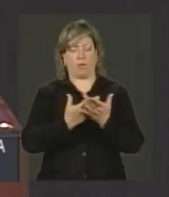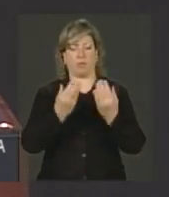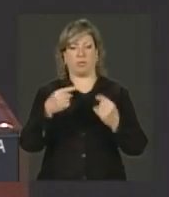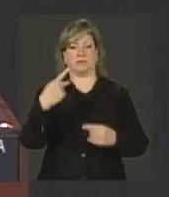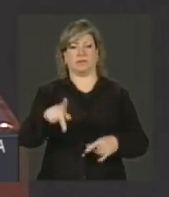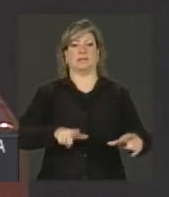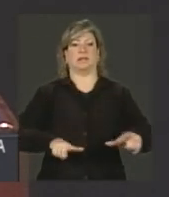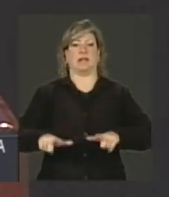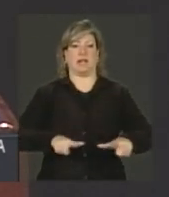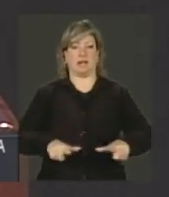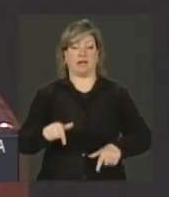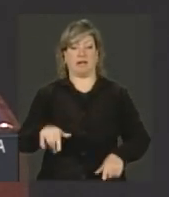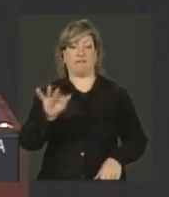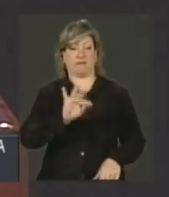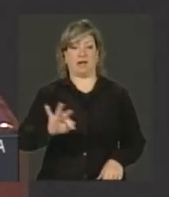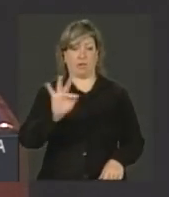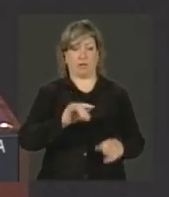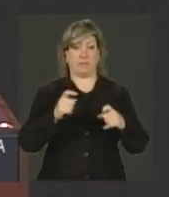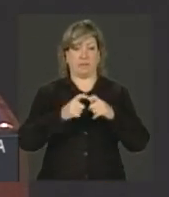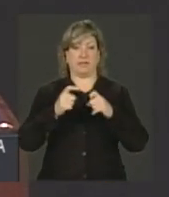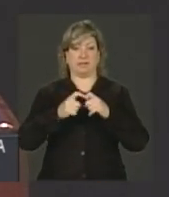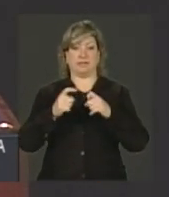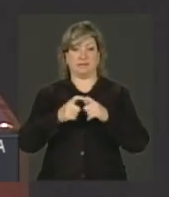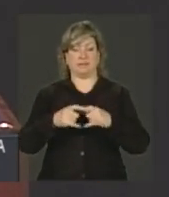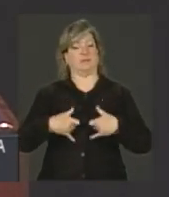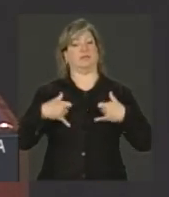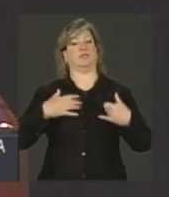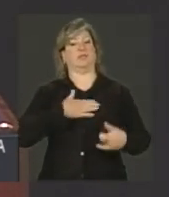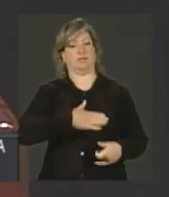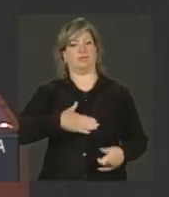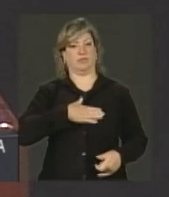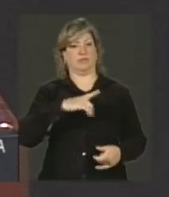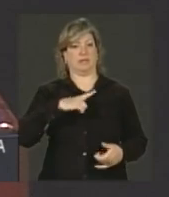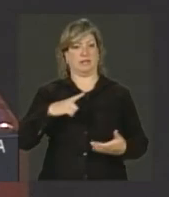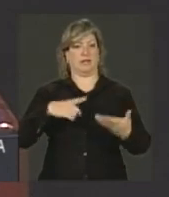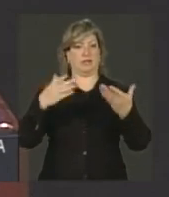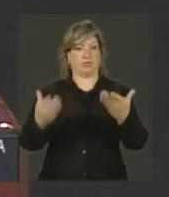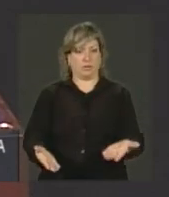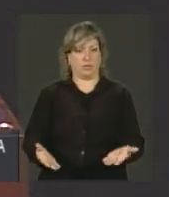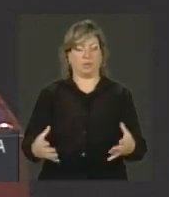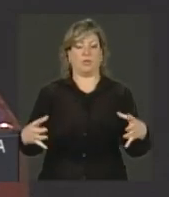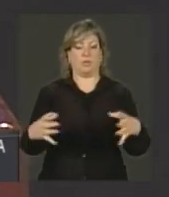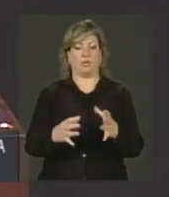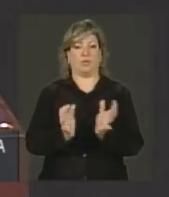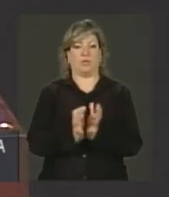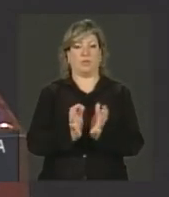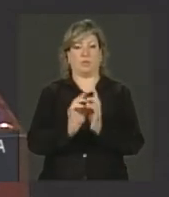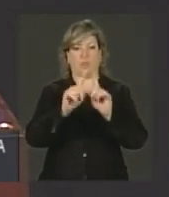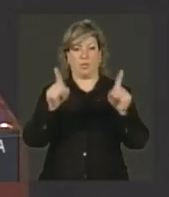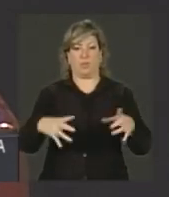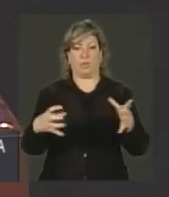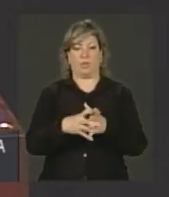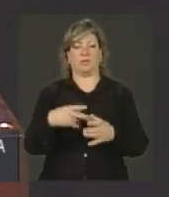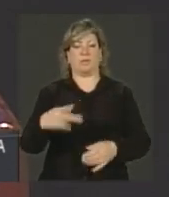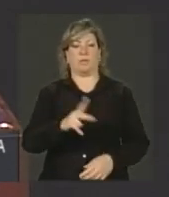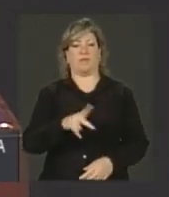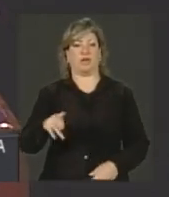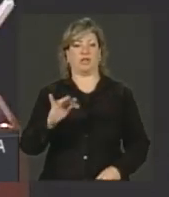trabalho. A Faculdade de Medicina se orgulha de tê-lo no seu quadro de professores titulares. Muito